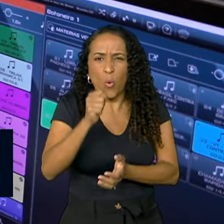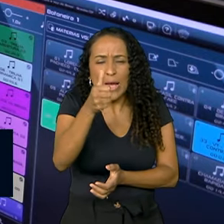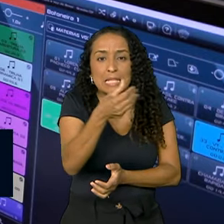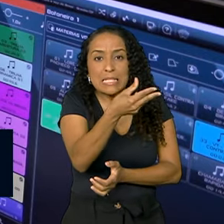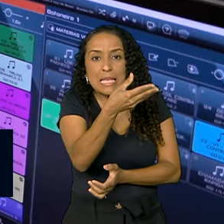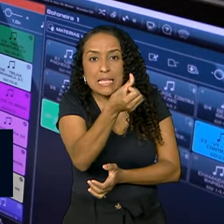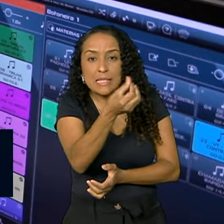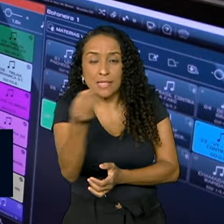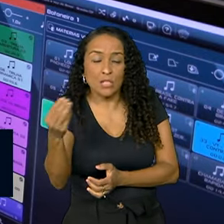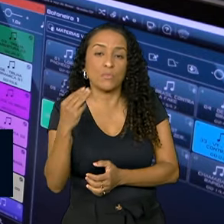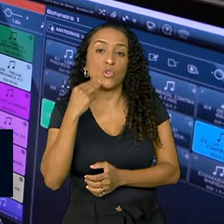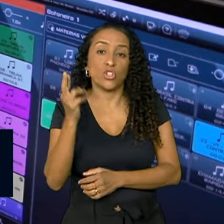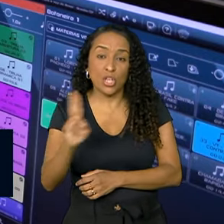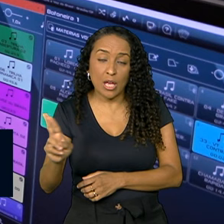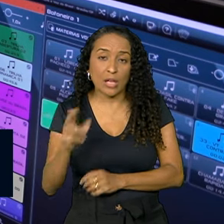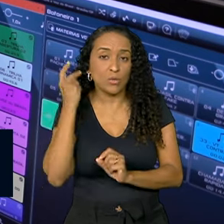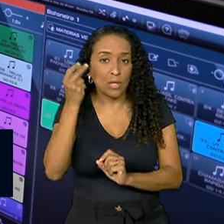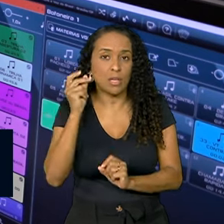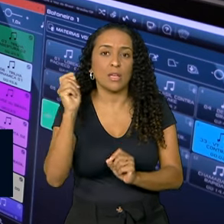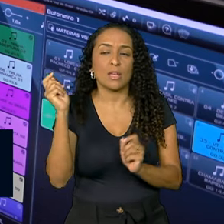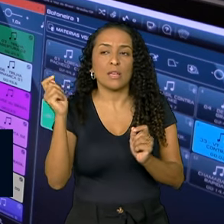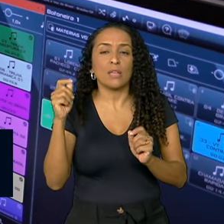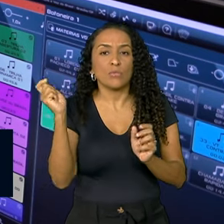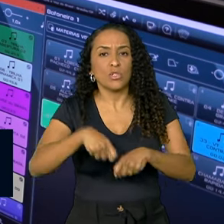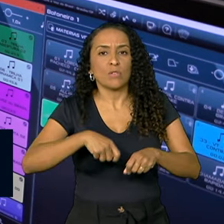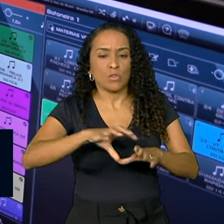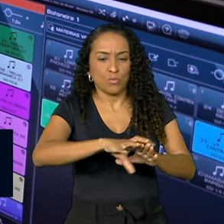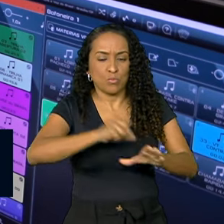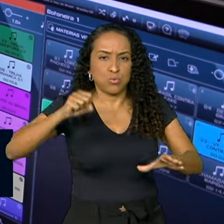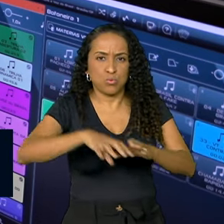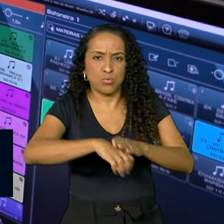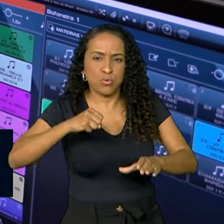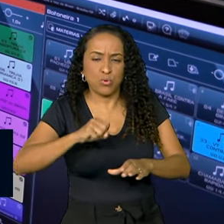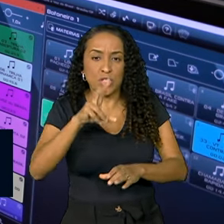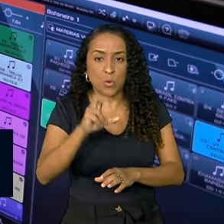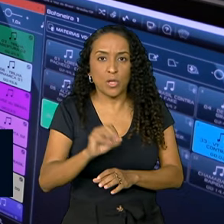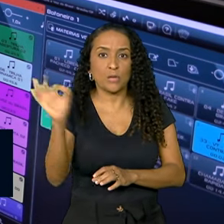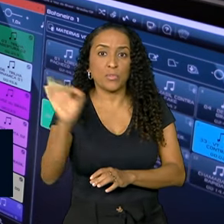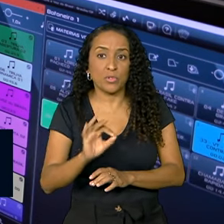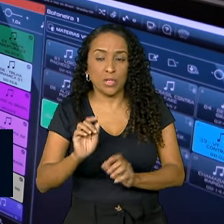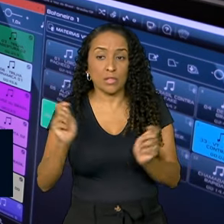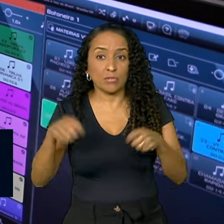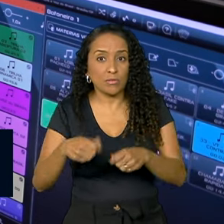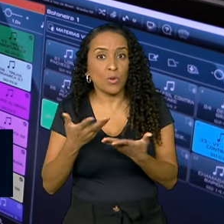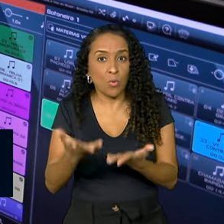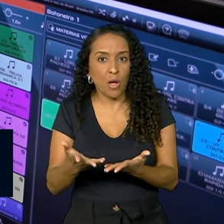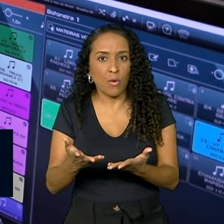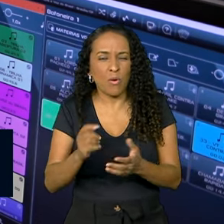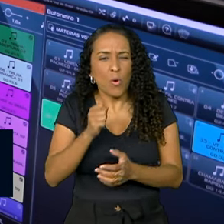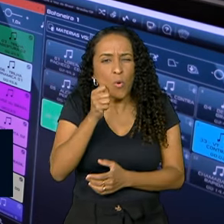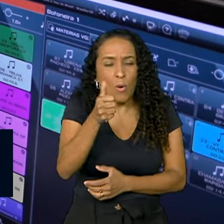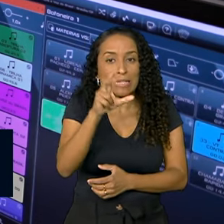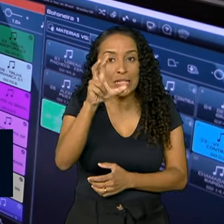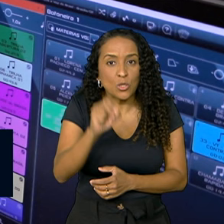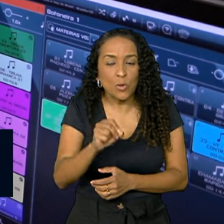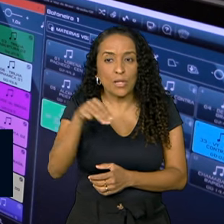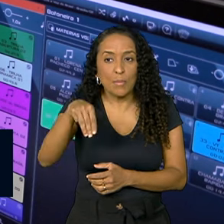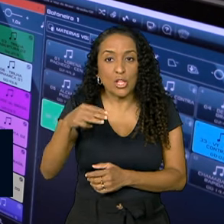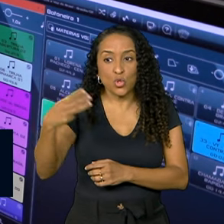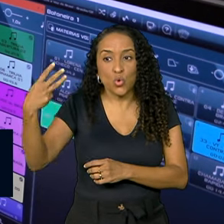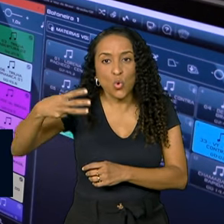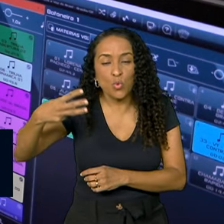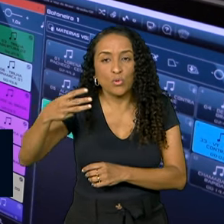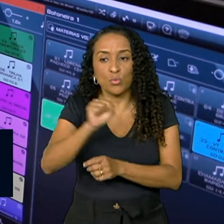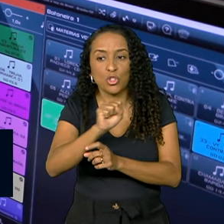milhões deais para poder bombear 50% dessa capacidade ou seja quase 50 m c por segundo